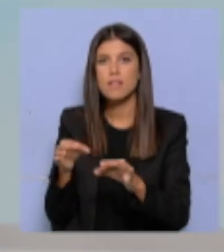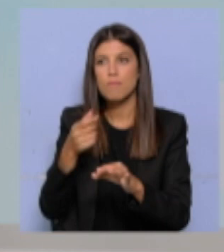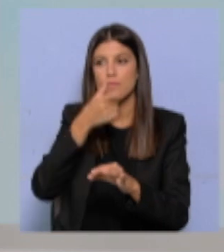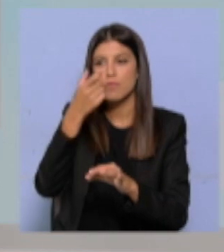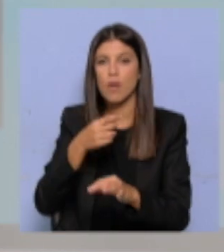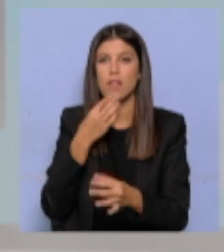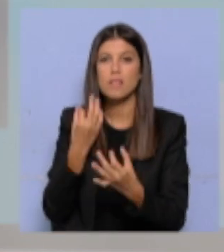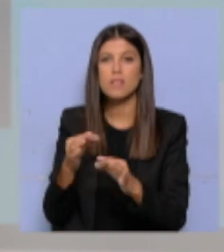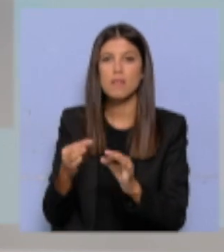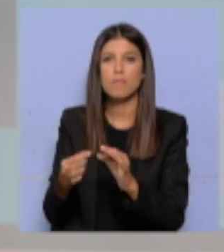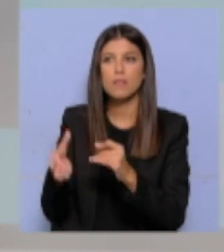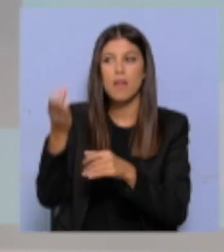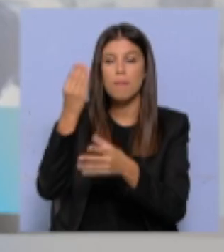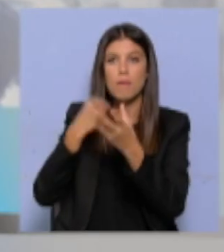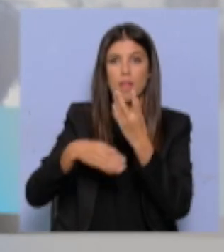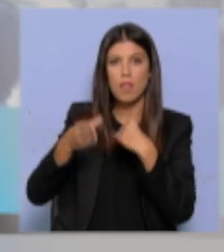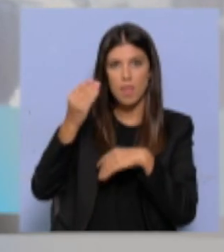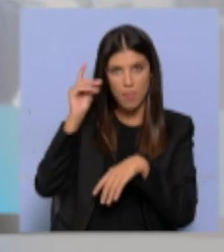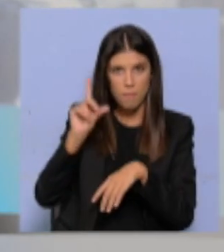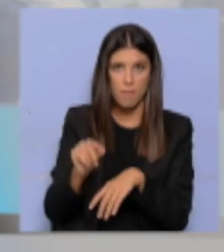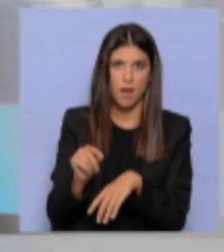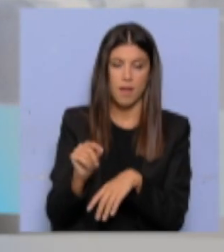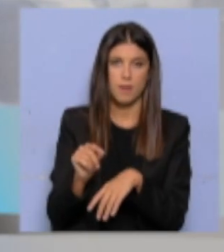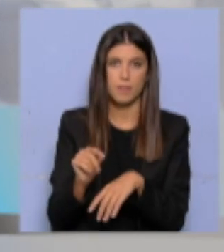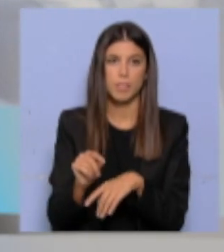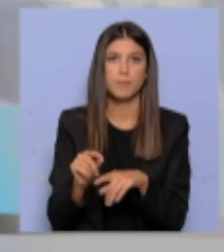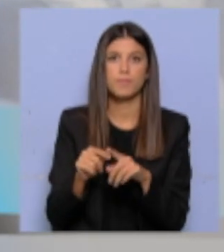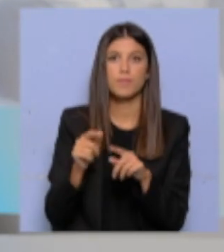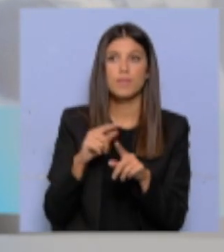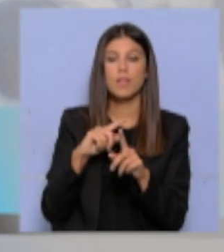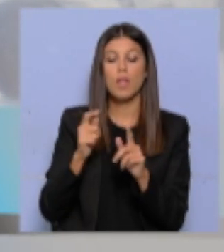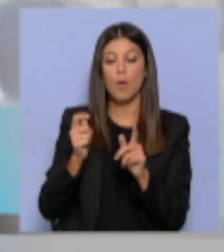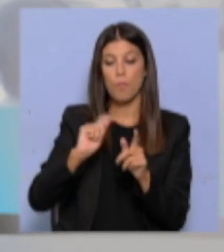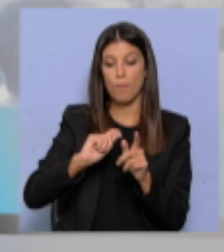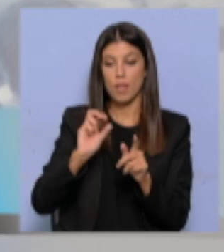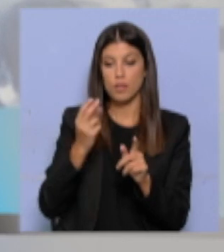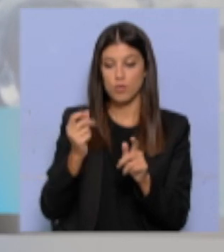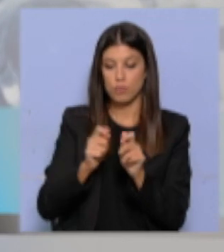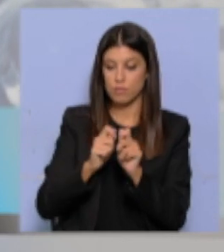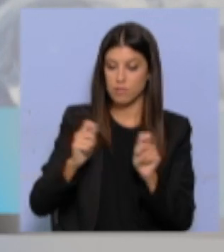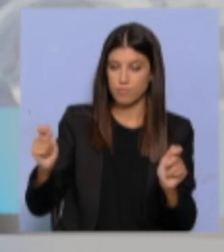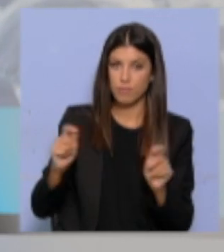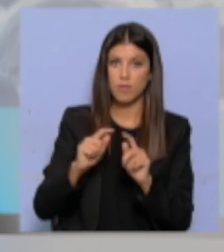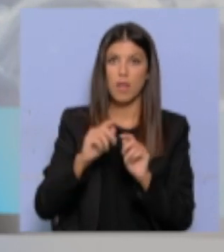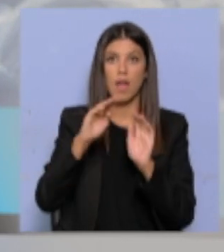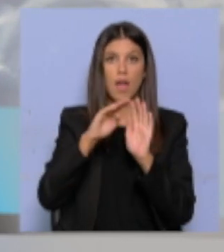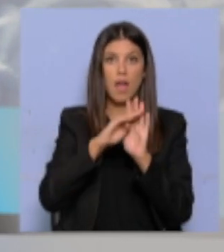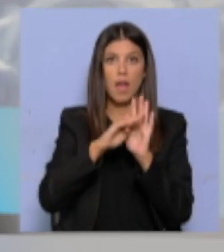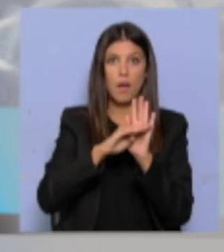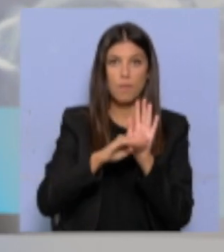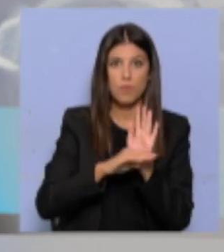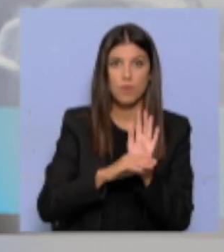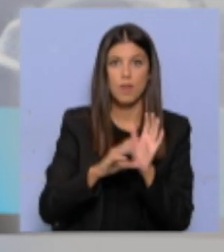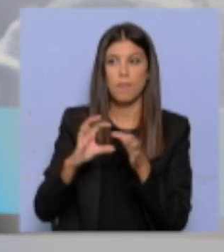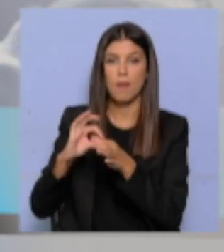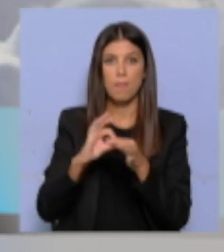fundamentalmente aprendendo. Ao longo deste mês, a agência Eclésia, de resto numa parceria com os